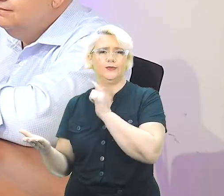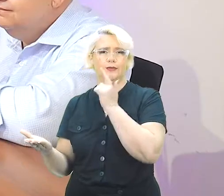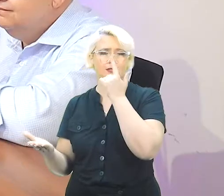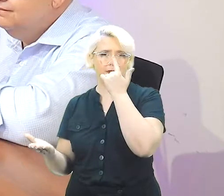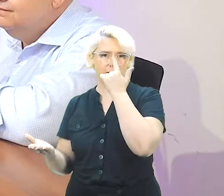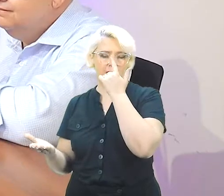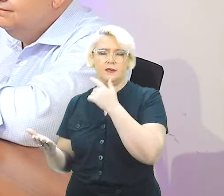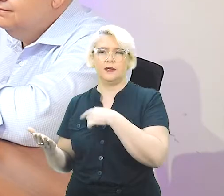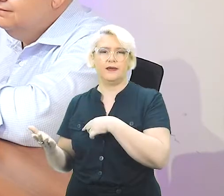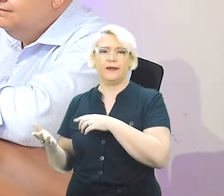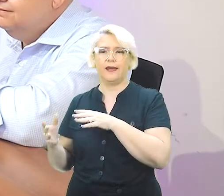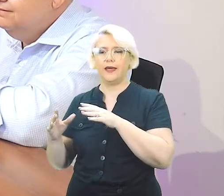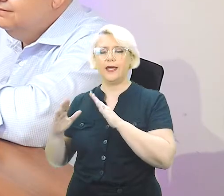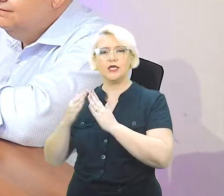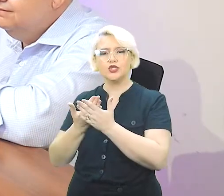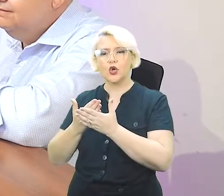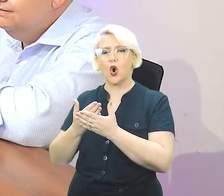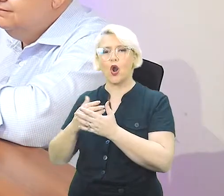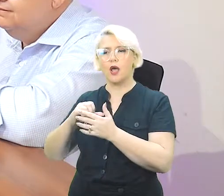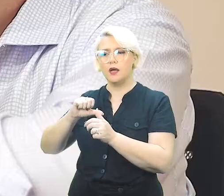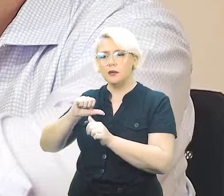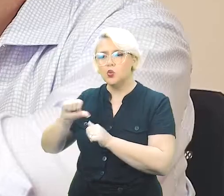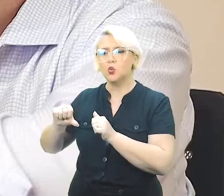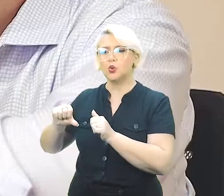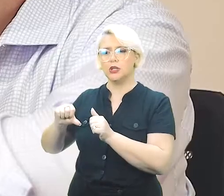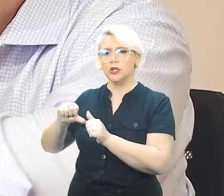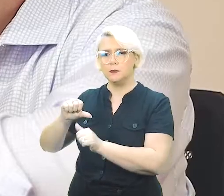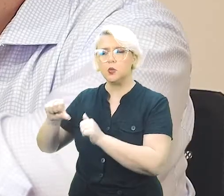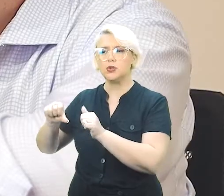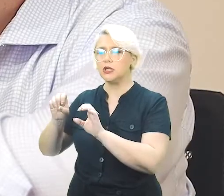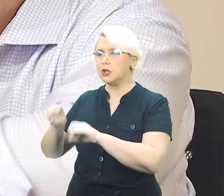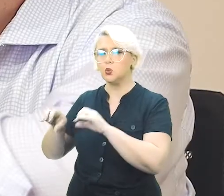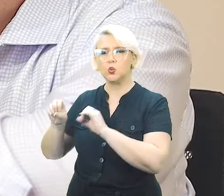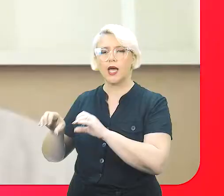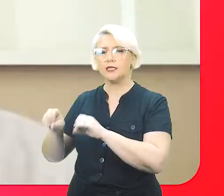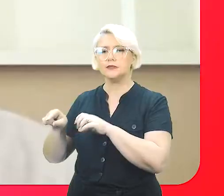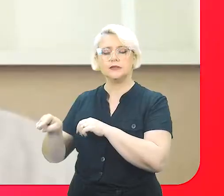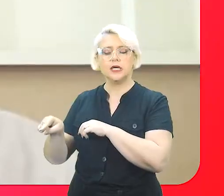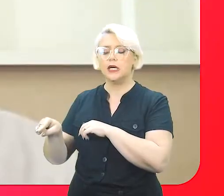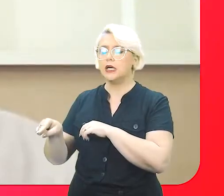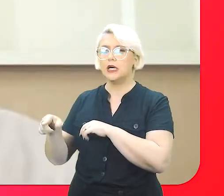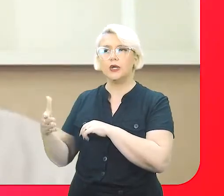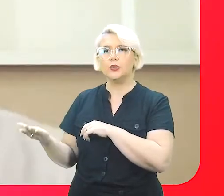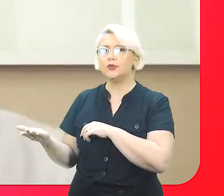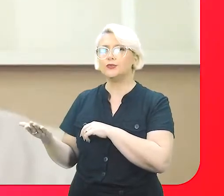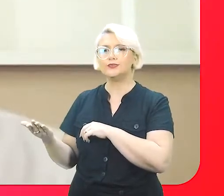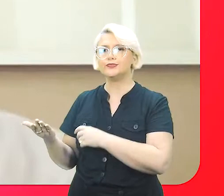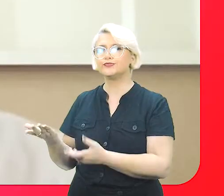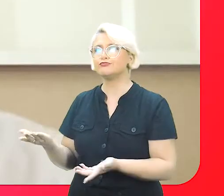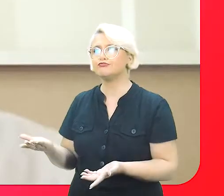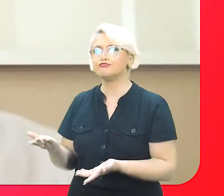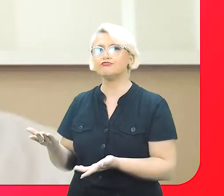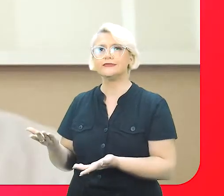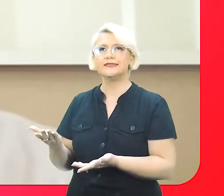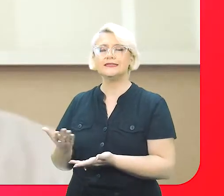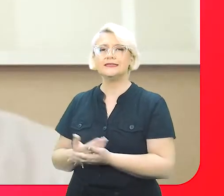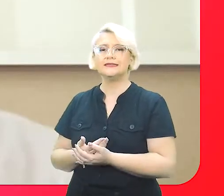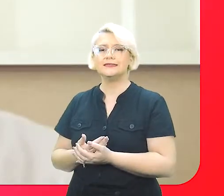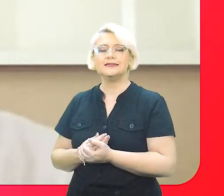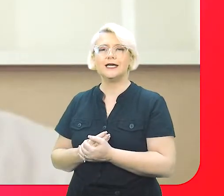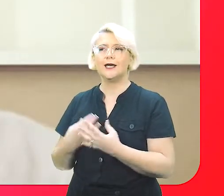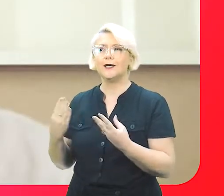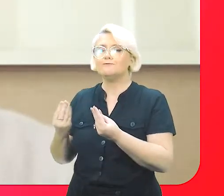que ela define a cada tempo. A educação, ela é um